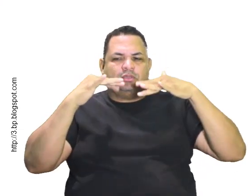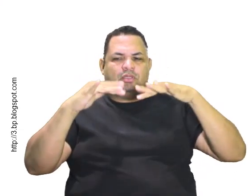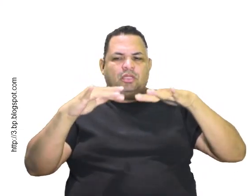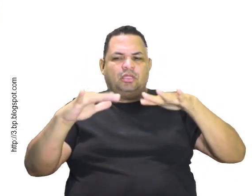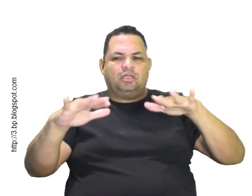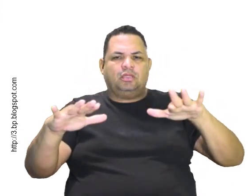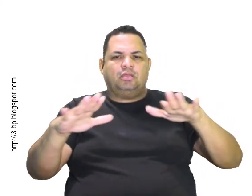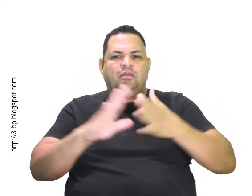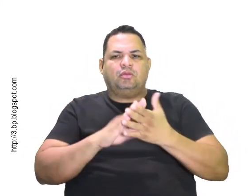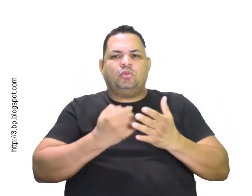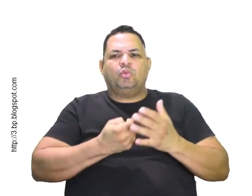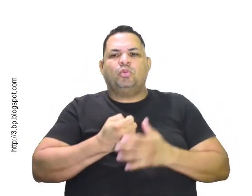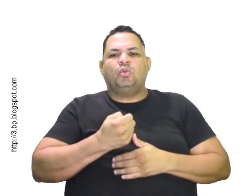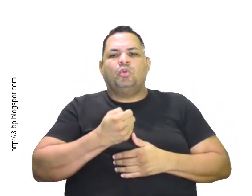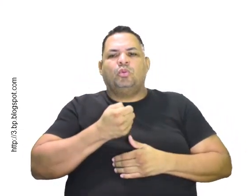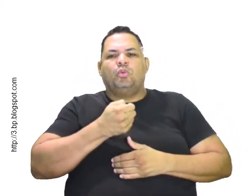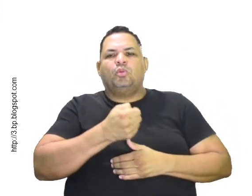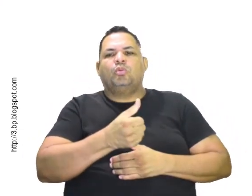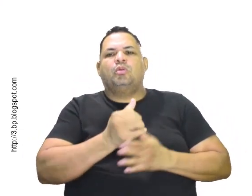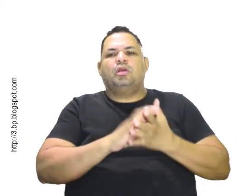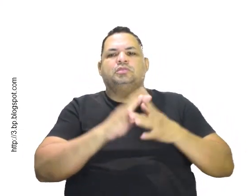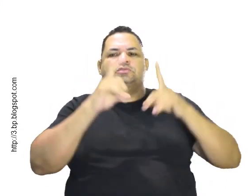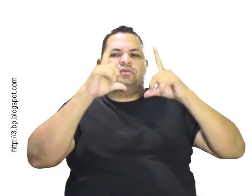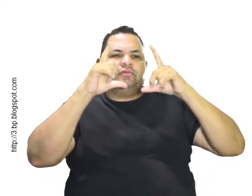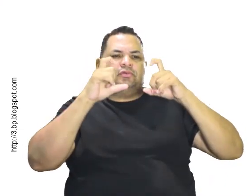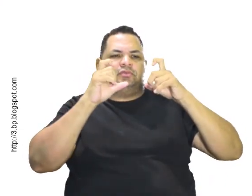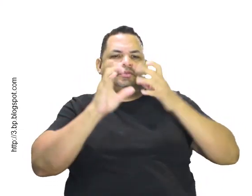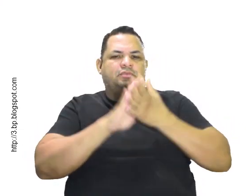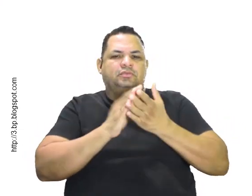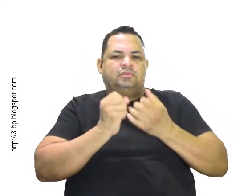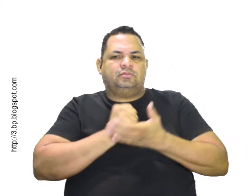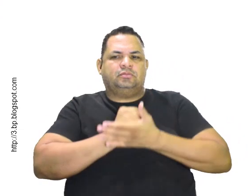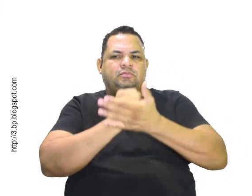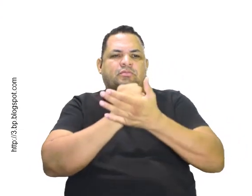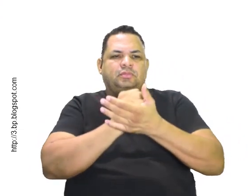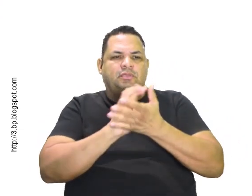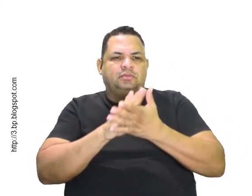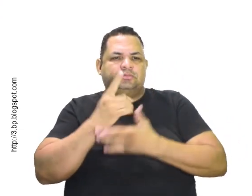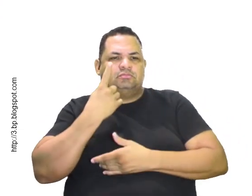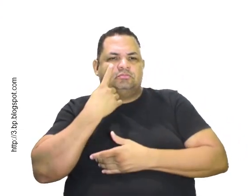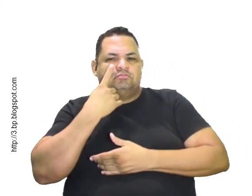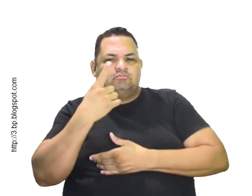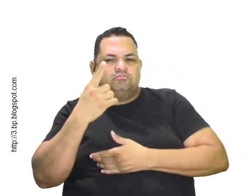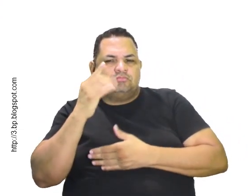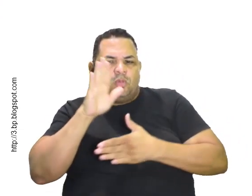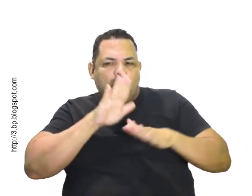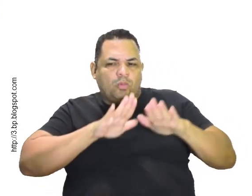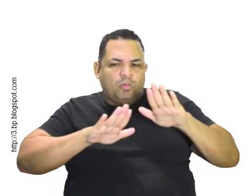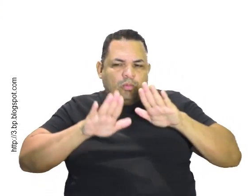fotografia, baseado em observação cuidadosa. Então, você veja aí